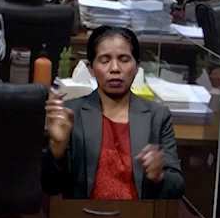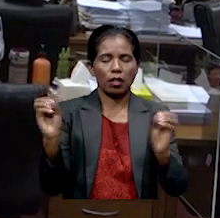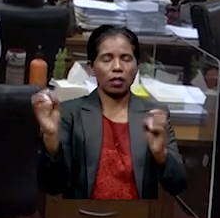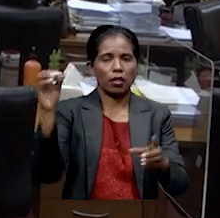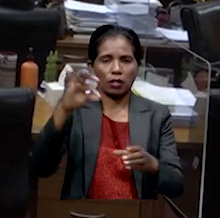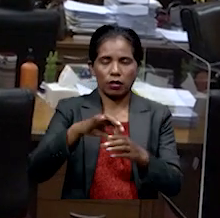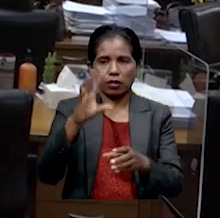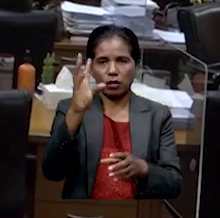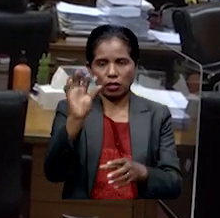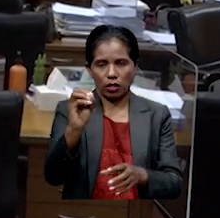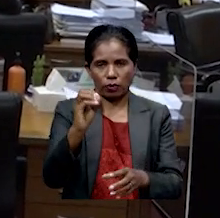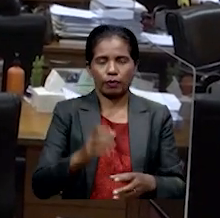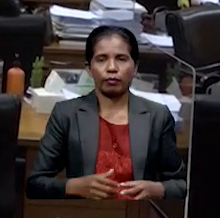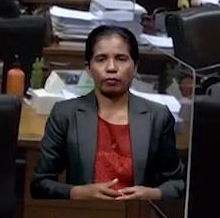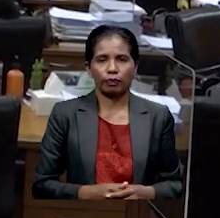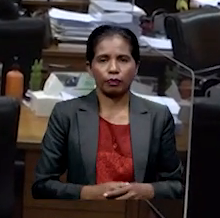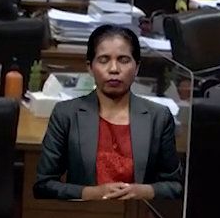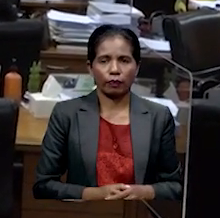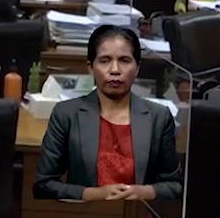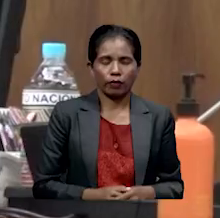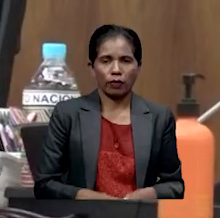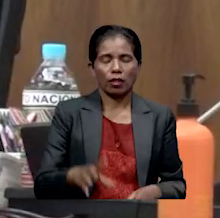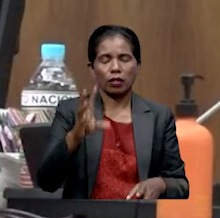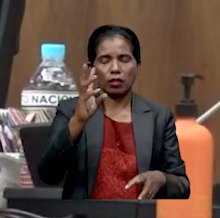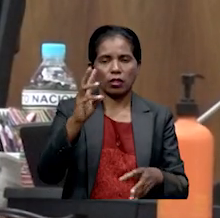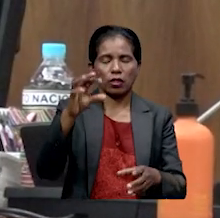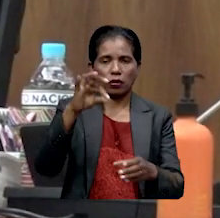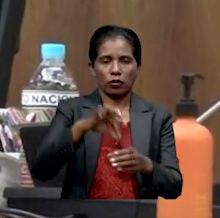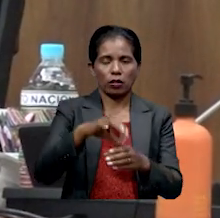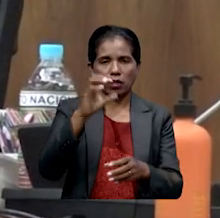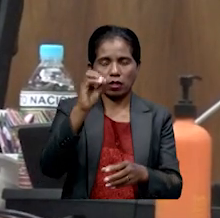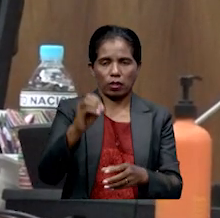no abstenção zero. 6 contra zero, abstenção zero.